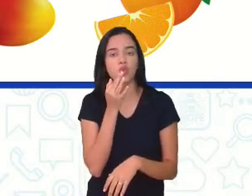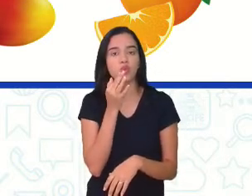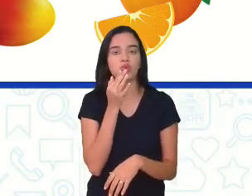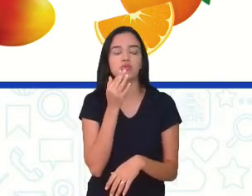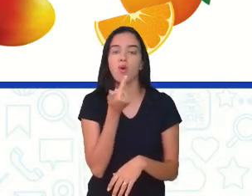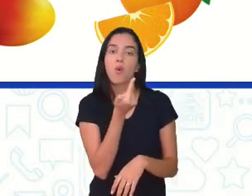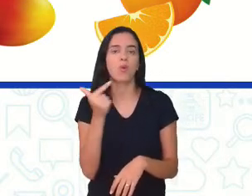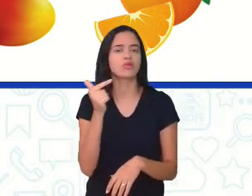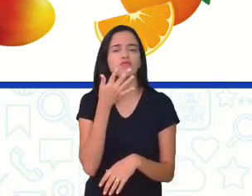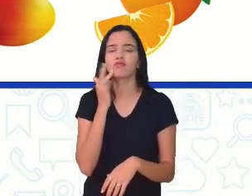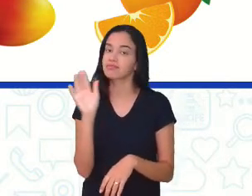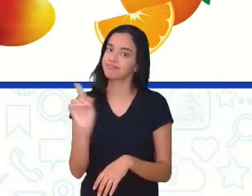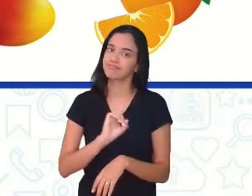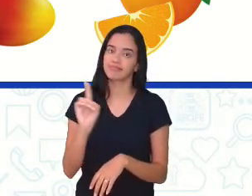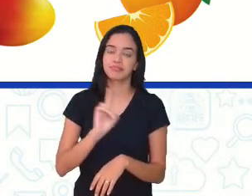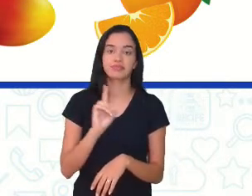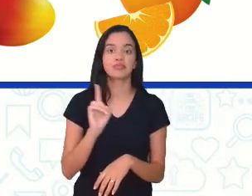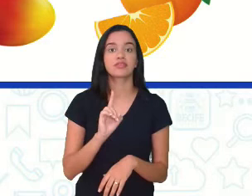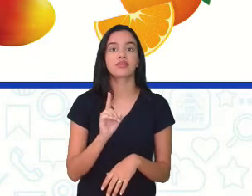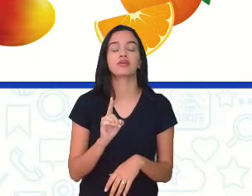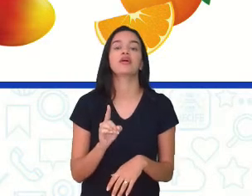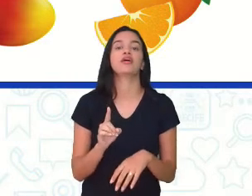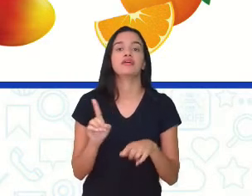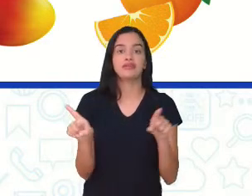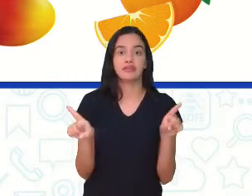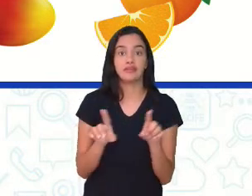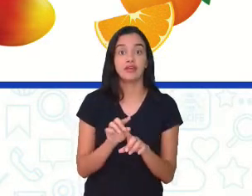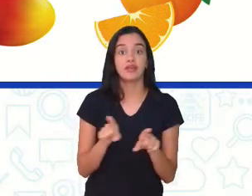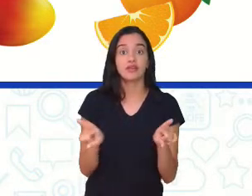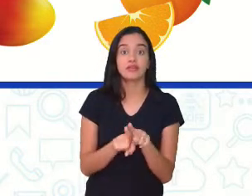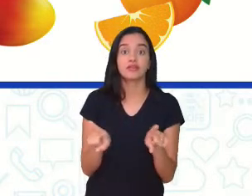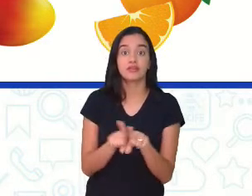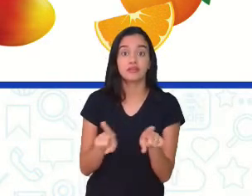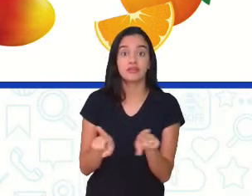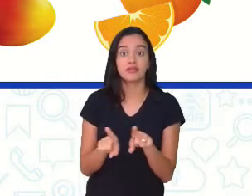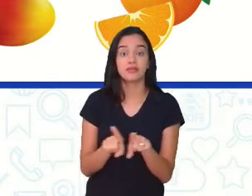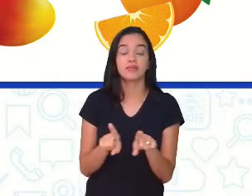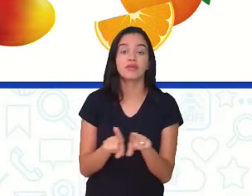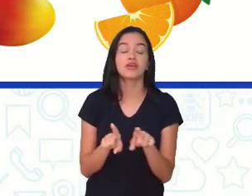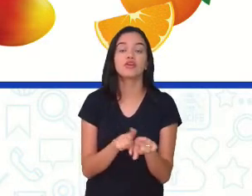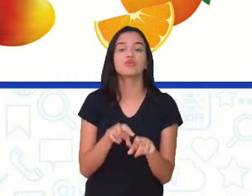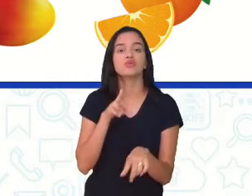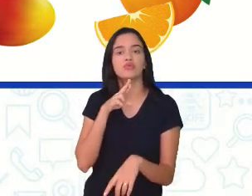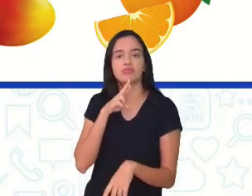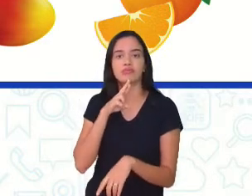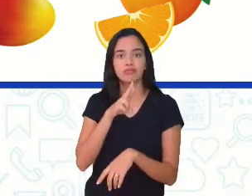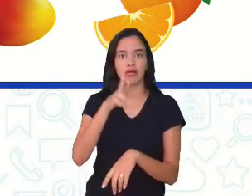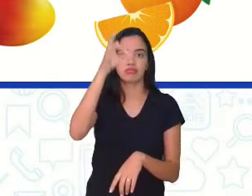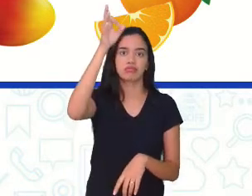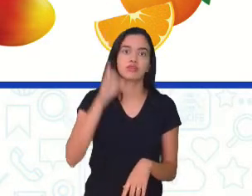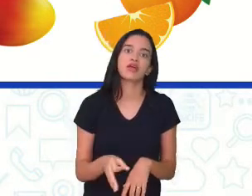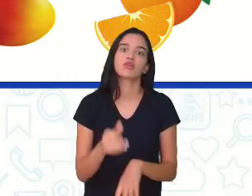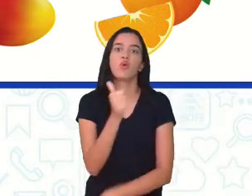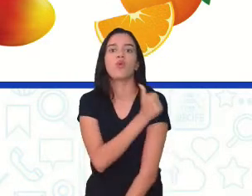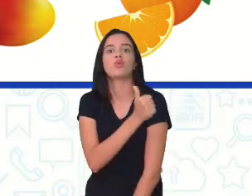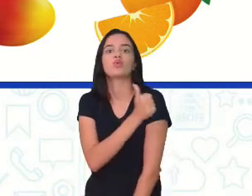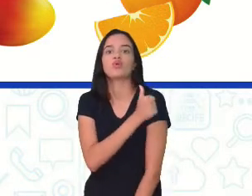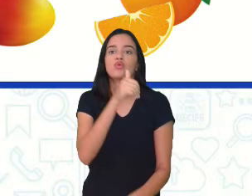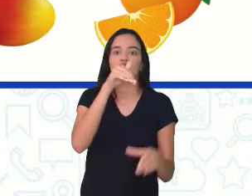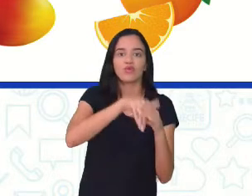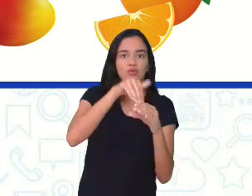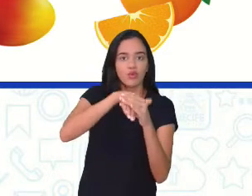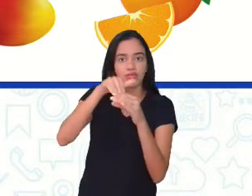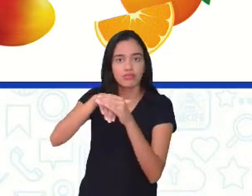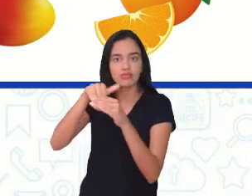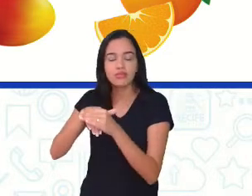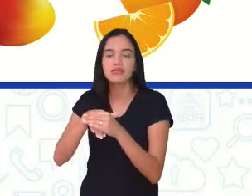ser outra fruta, tá bom? E foi colocando aí os resultados, certo? Os alunos foram votando e